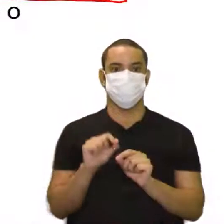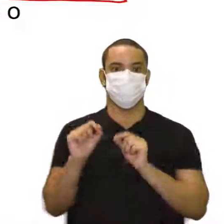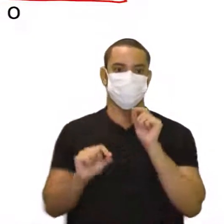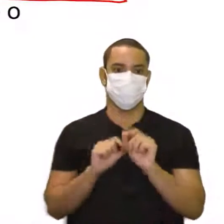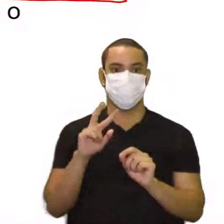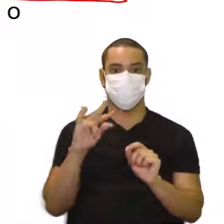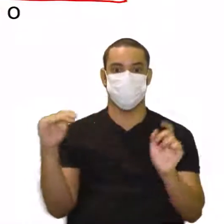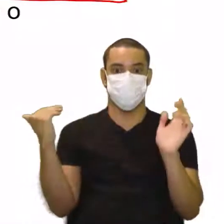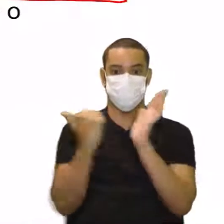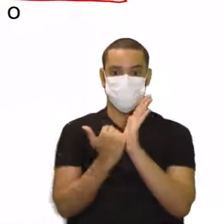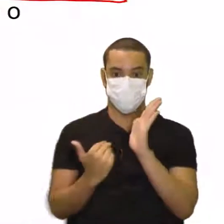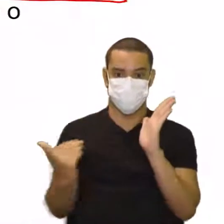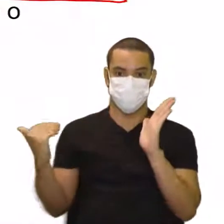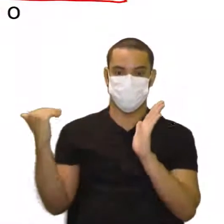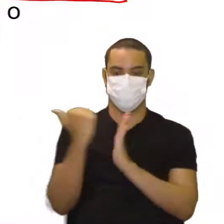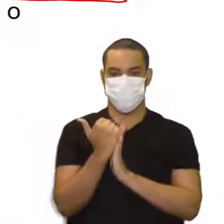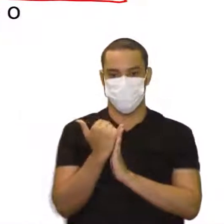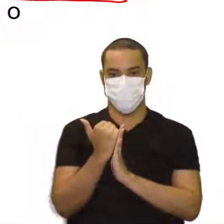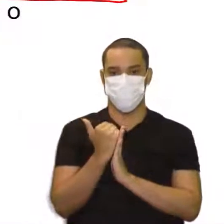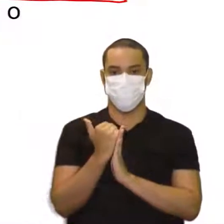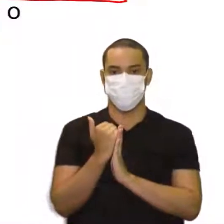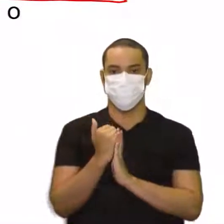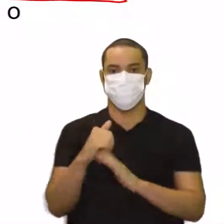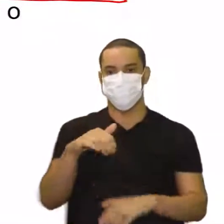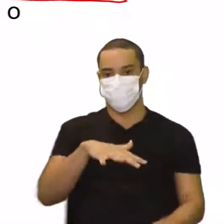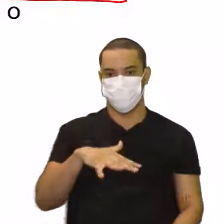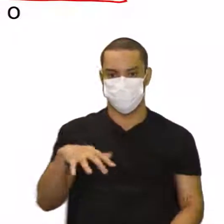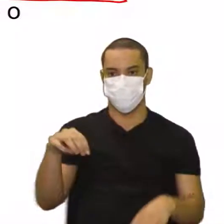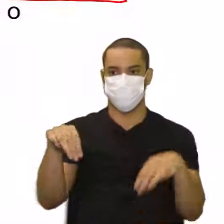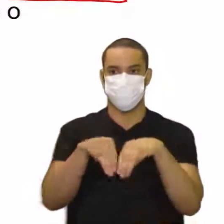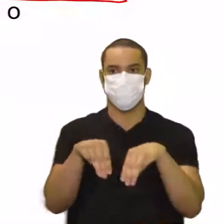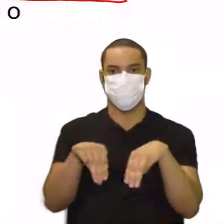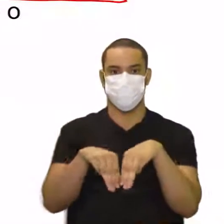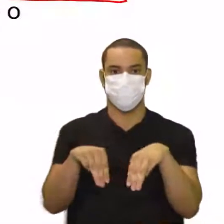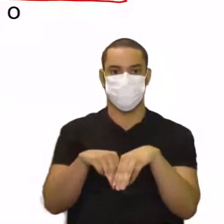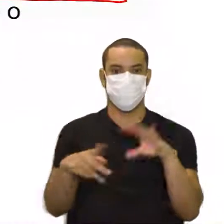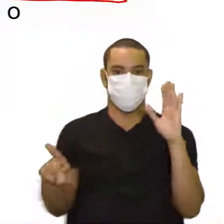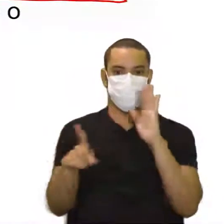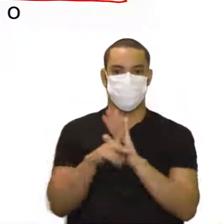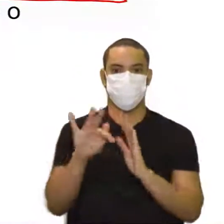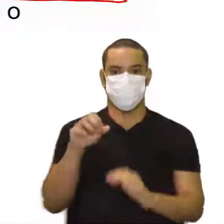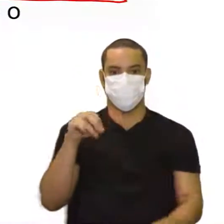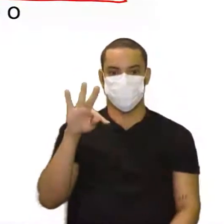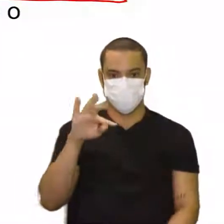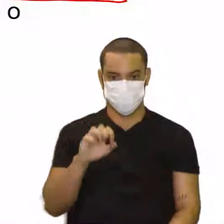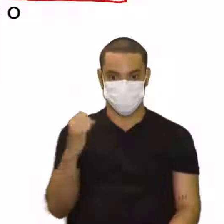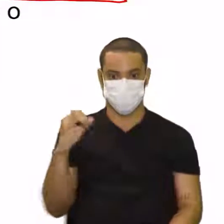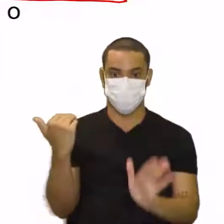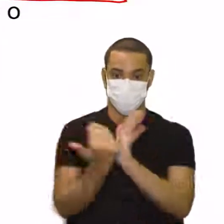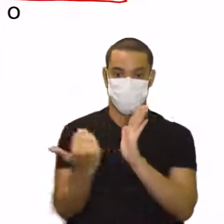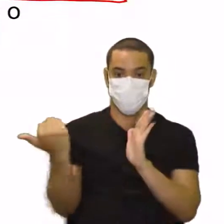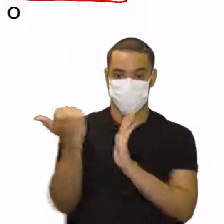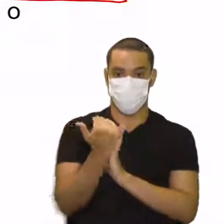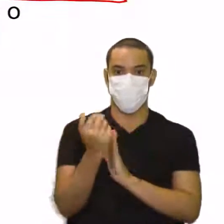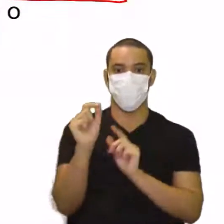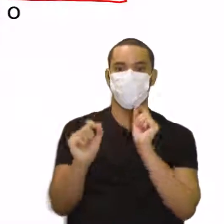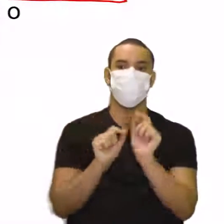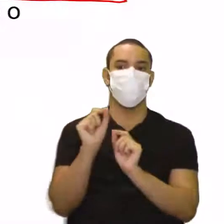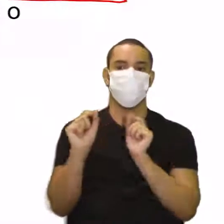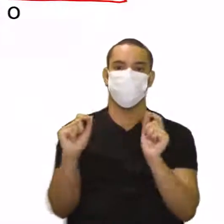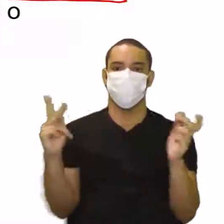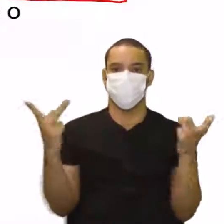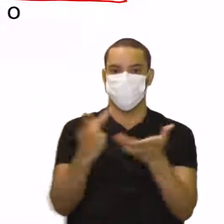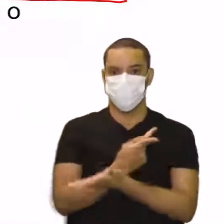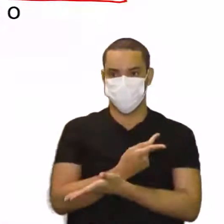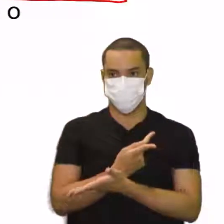quê? Aumentar o campo magnético da fonte, né? O fluxo desse campo. Se eu estou aumentando aqui, o que vai acontecer com o